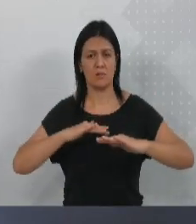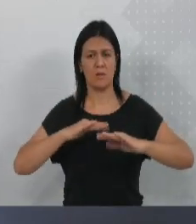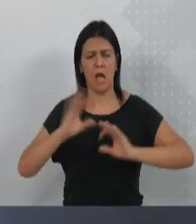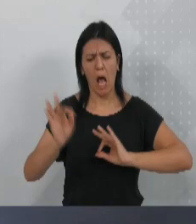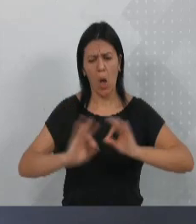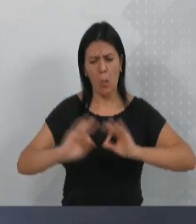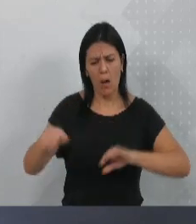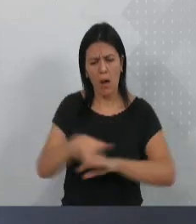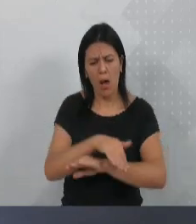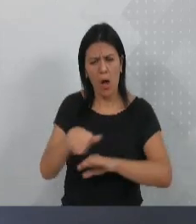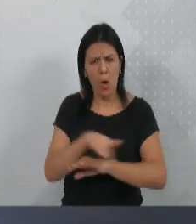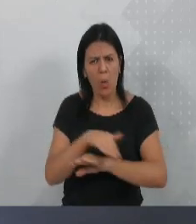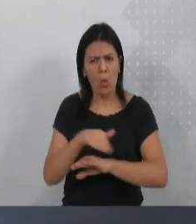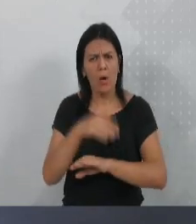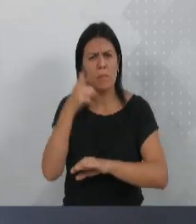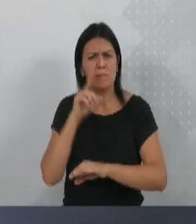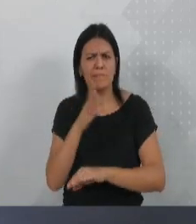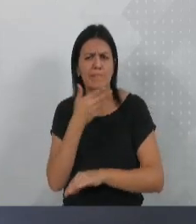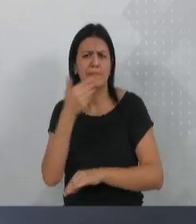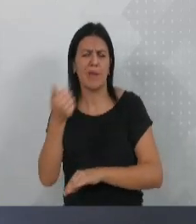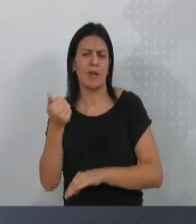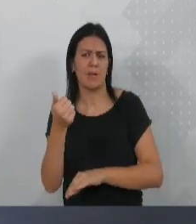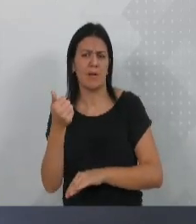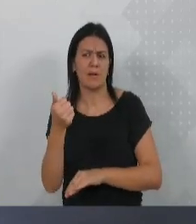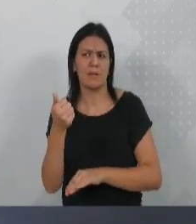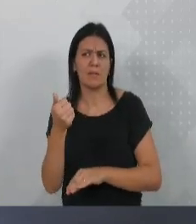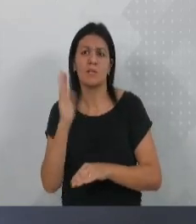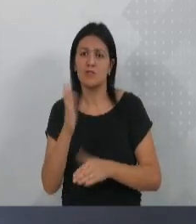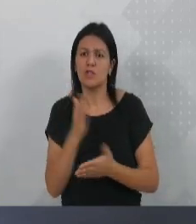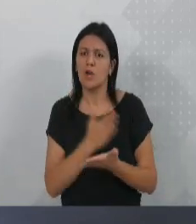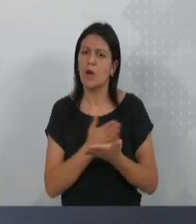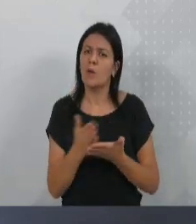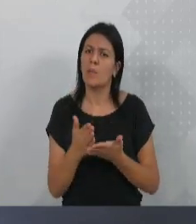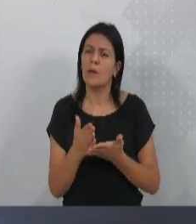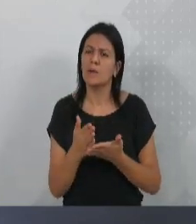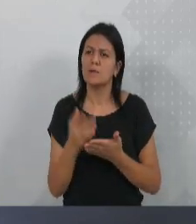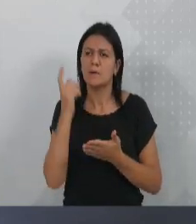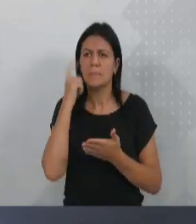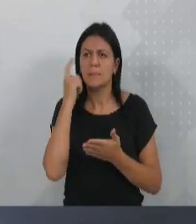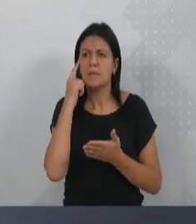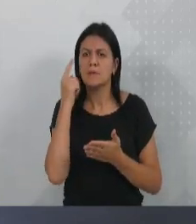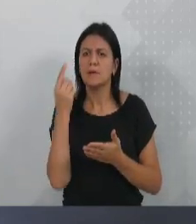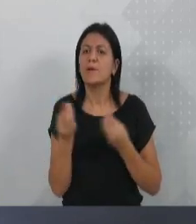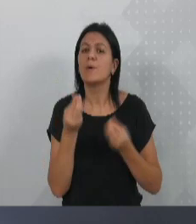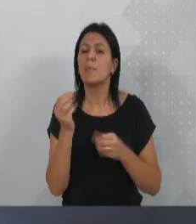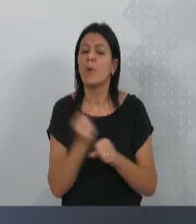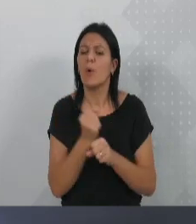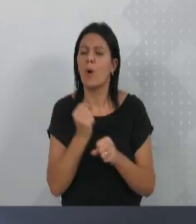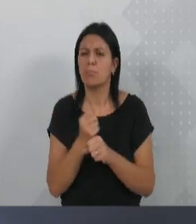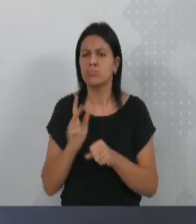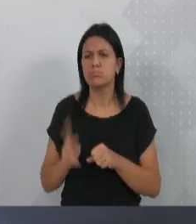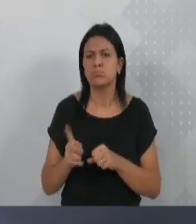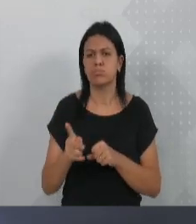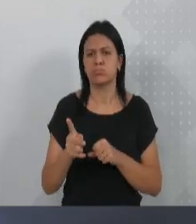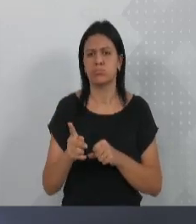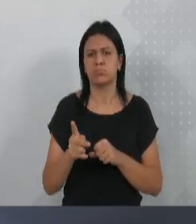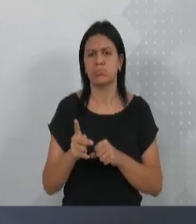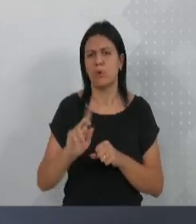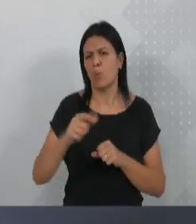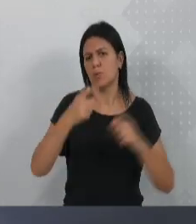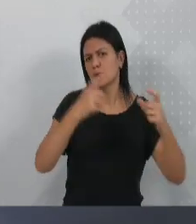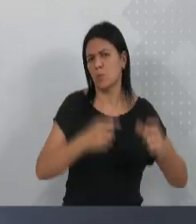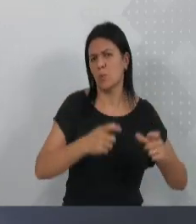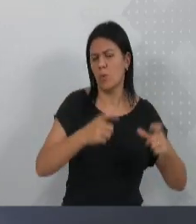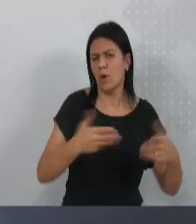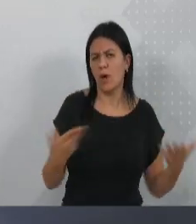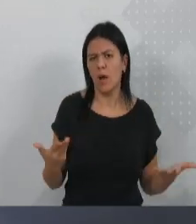da da da questão do início da Divinópolis já se começa a encaminhar né os encaminhamentos ali para fazer a obra né seja em outro local seja da